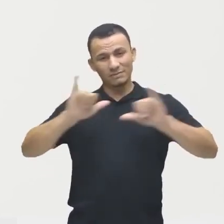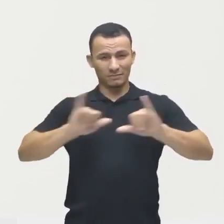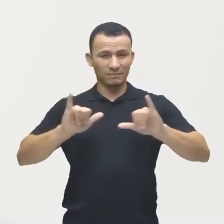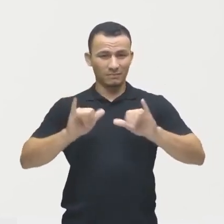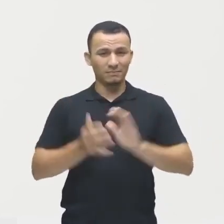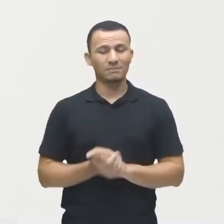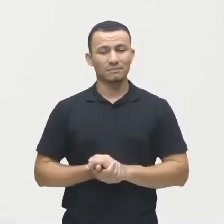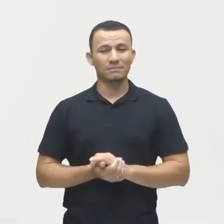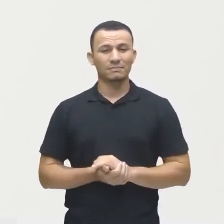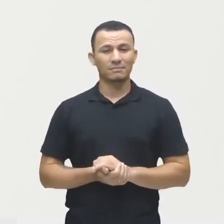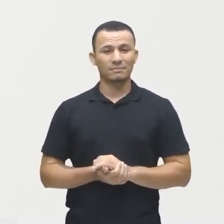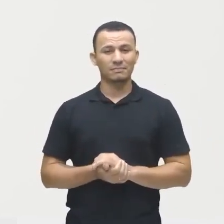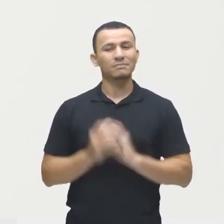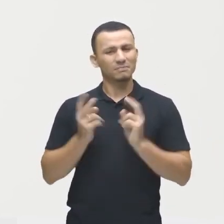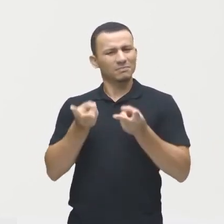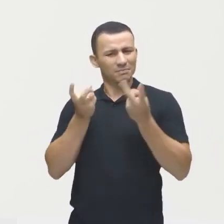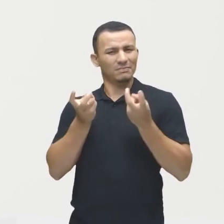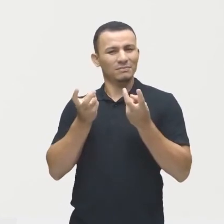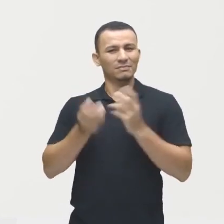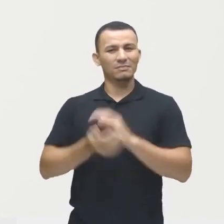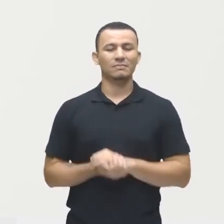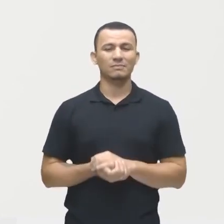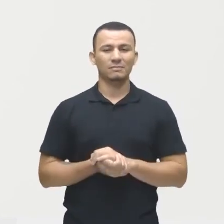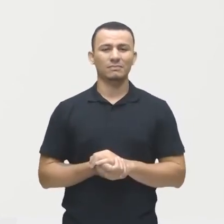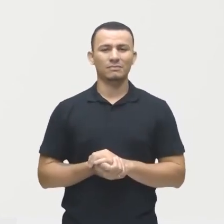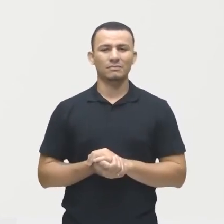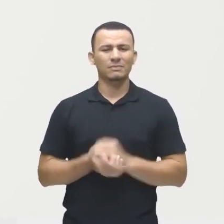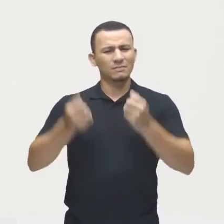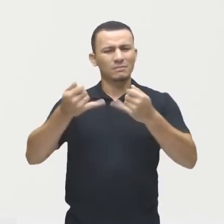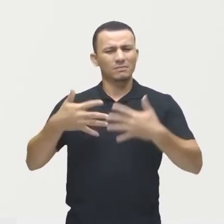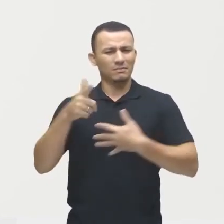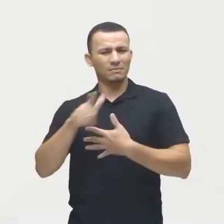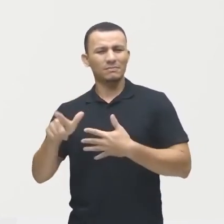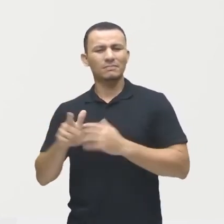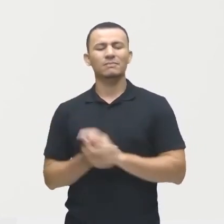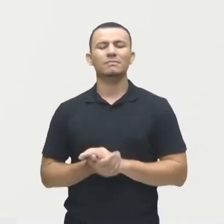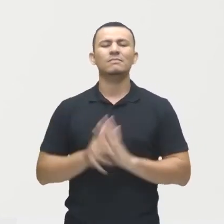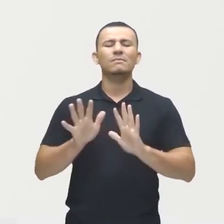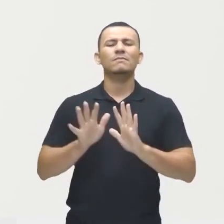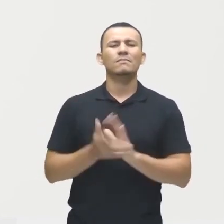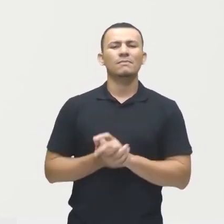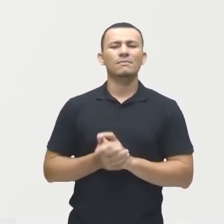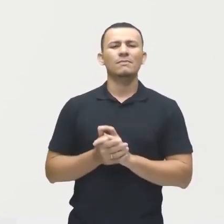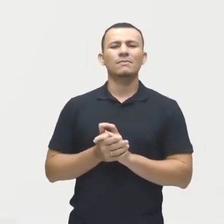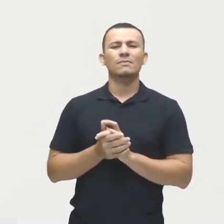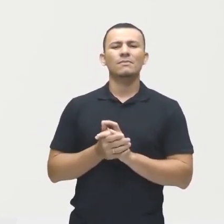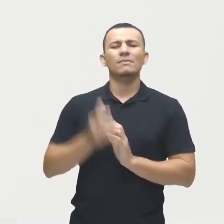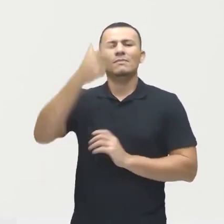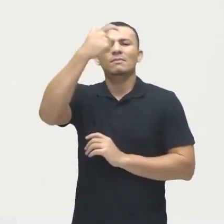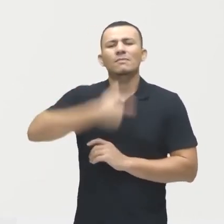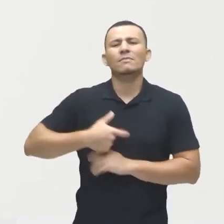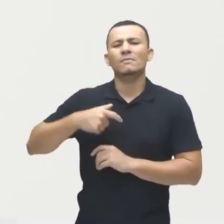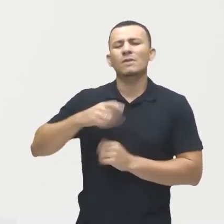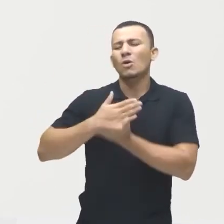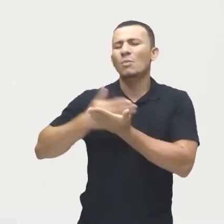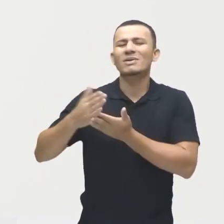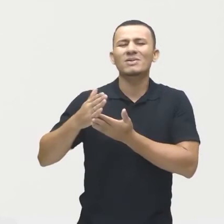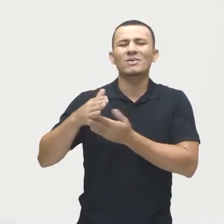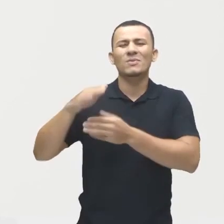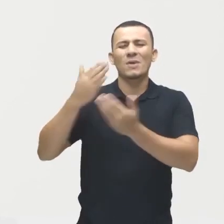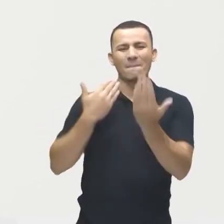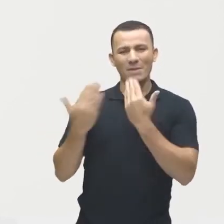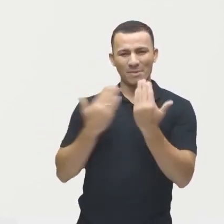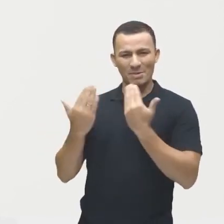eu. Percebem? Então, vamos saber mais. Quem é o emissor? A mulher, vamos dizer que ela que iniciou a conversa.